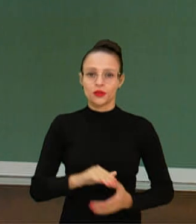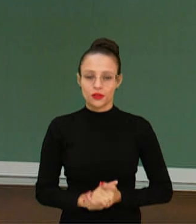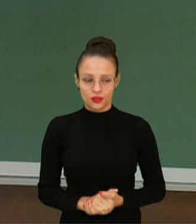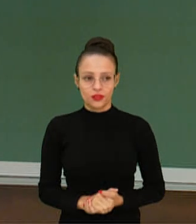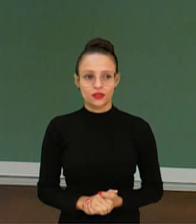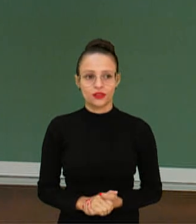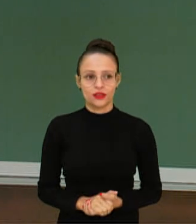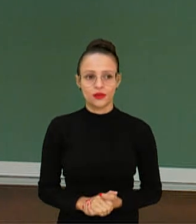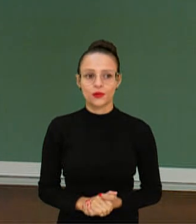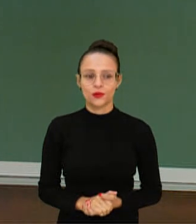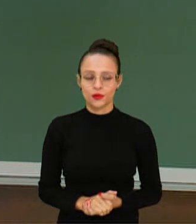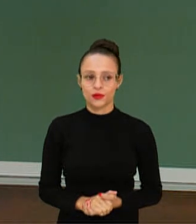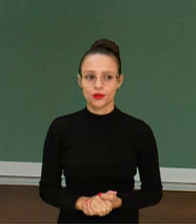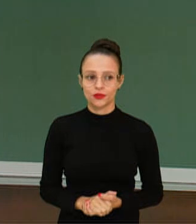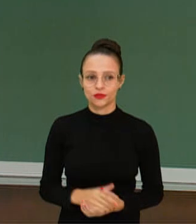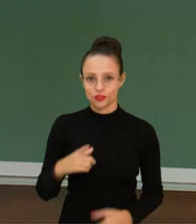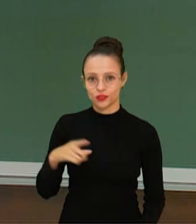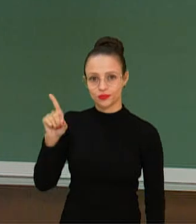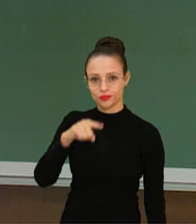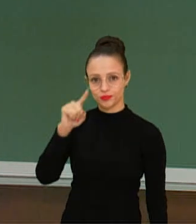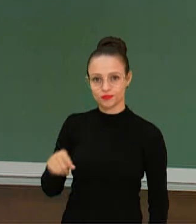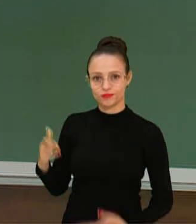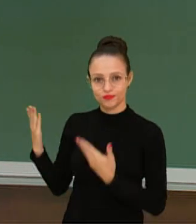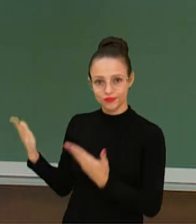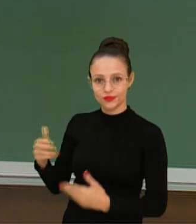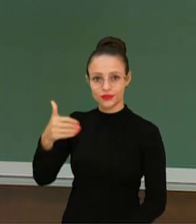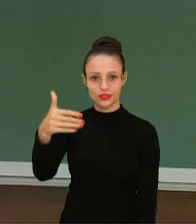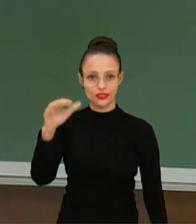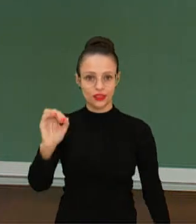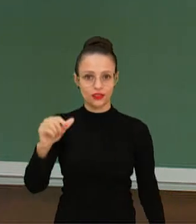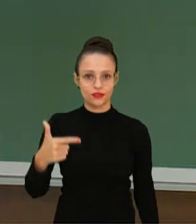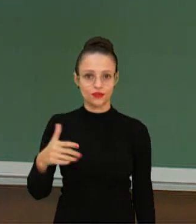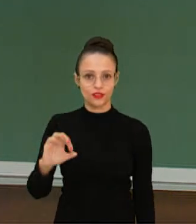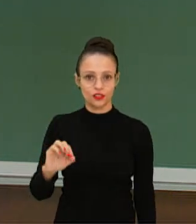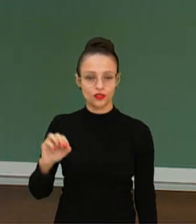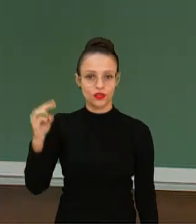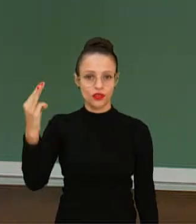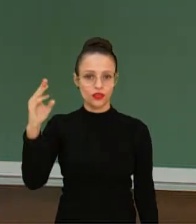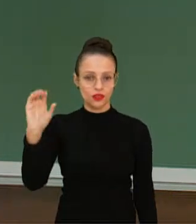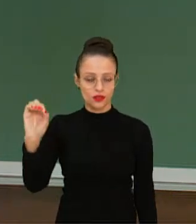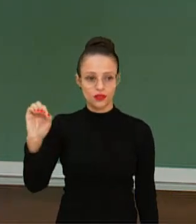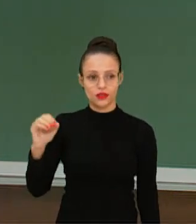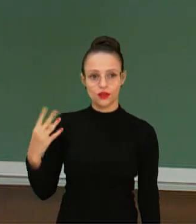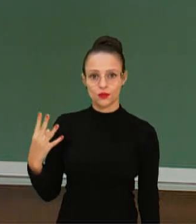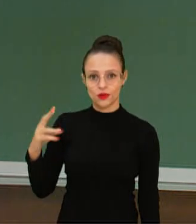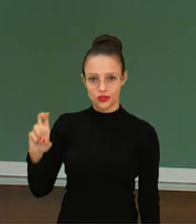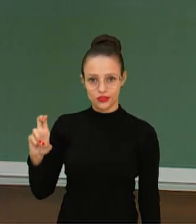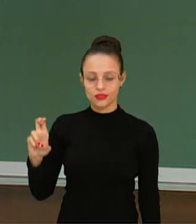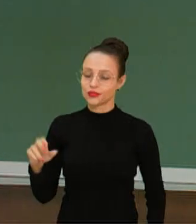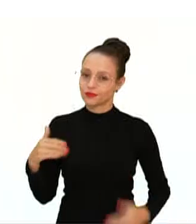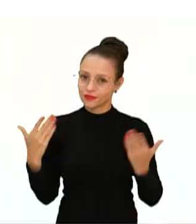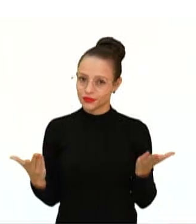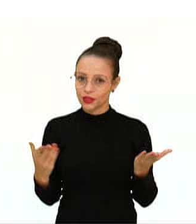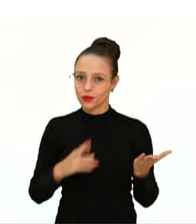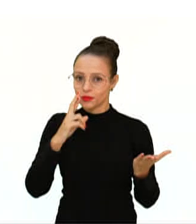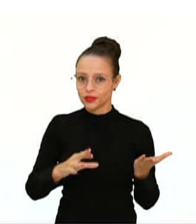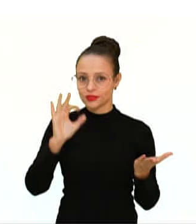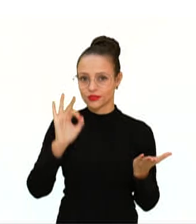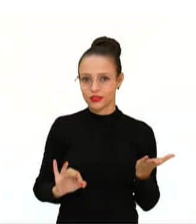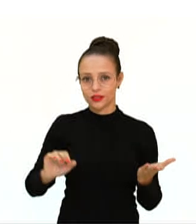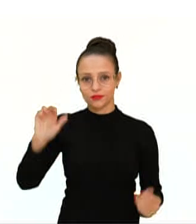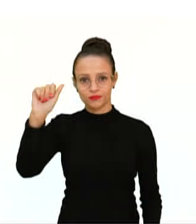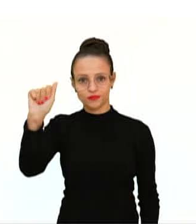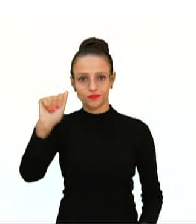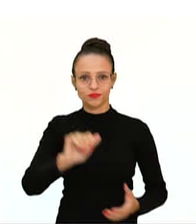ok? Tinha marca X, então as opções eram 10, 20, 30 e 45 metros. Opção certa é a